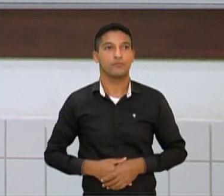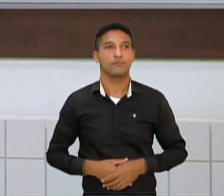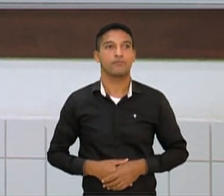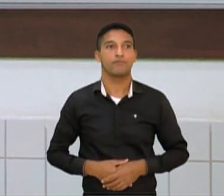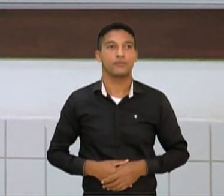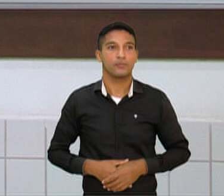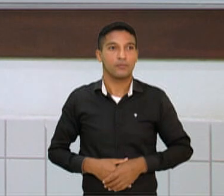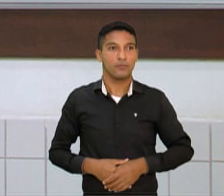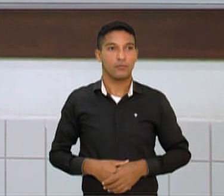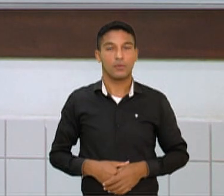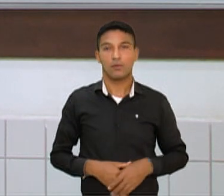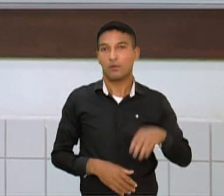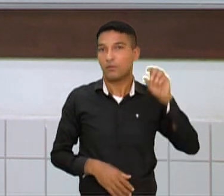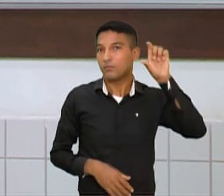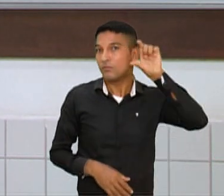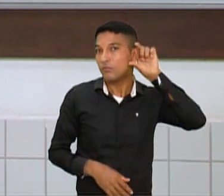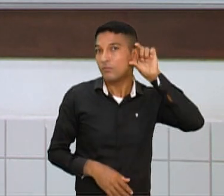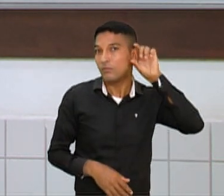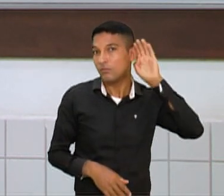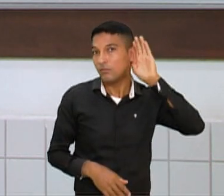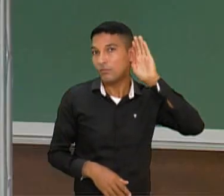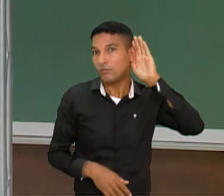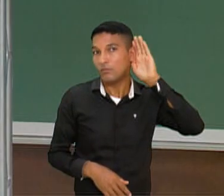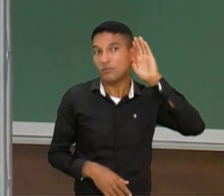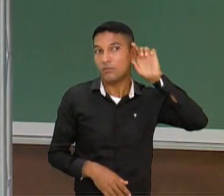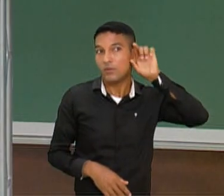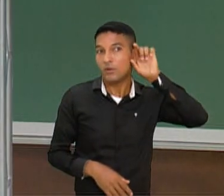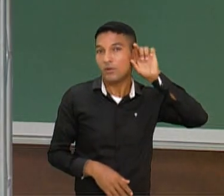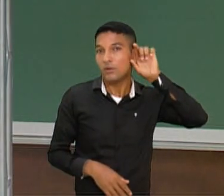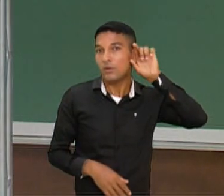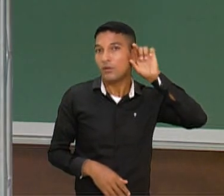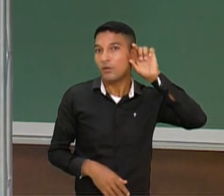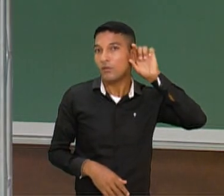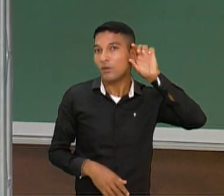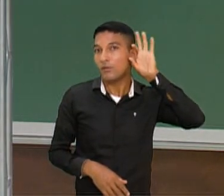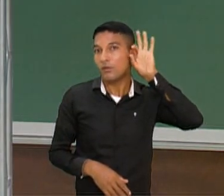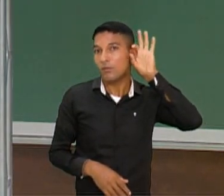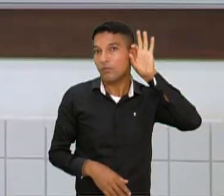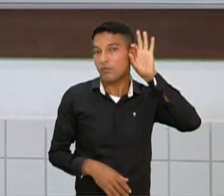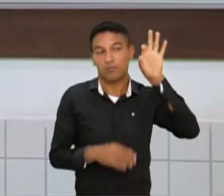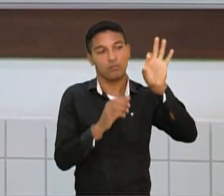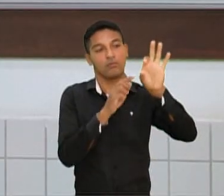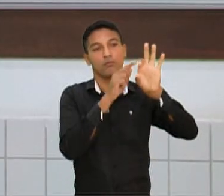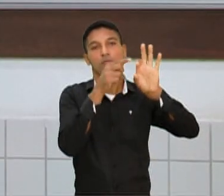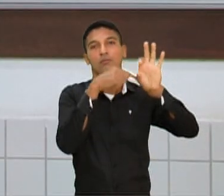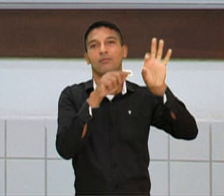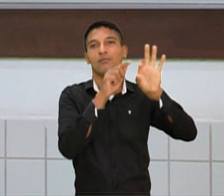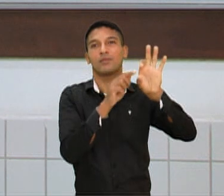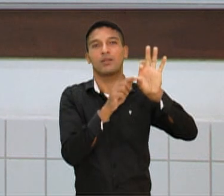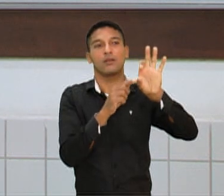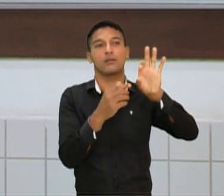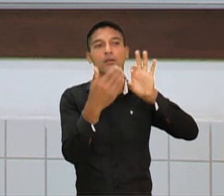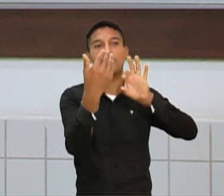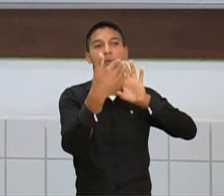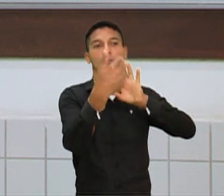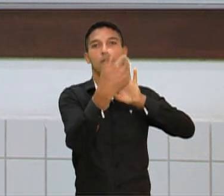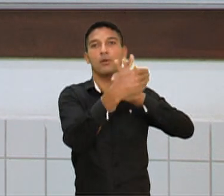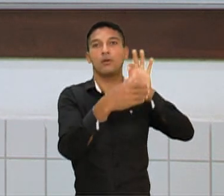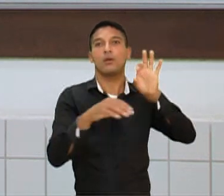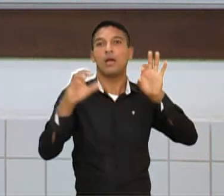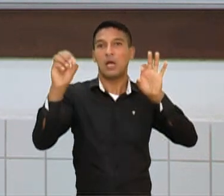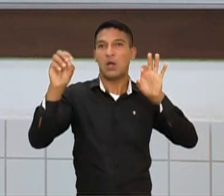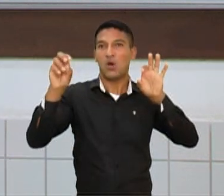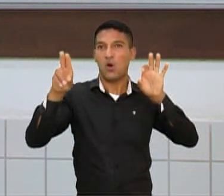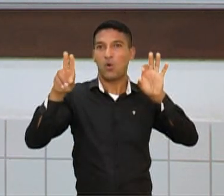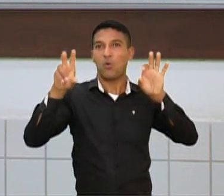E a audição, aqui a gente vai mostrar um pouquinho a divisão das nossas orelhas. Tá? Pessoal, a gente não fala mais ouvido